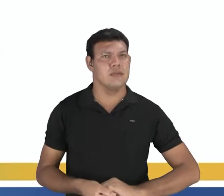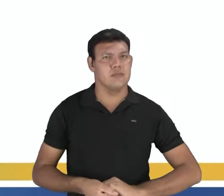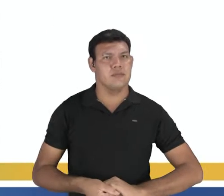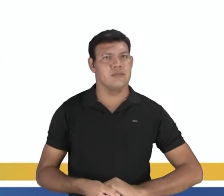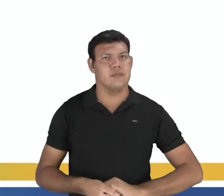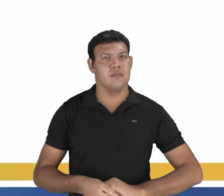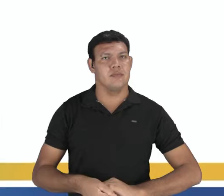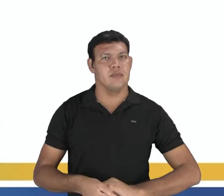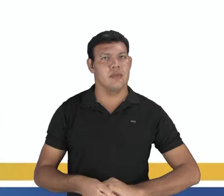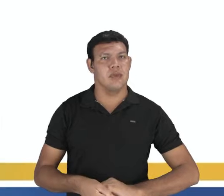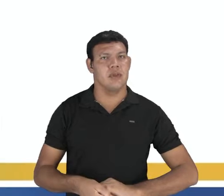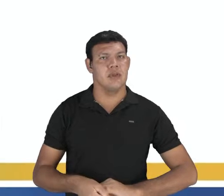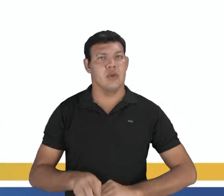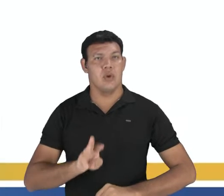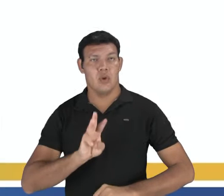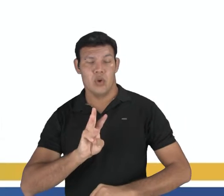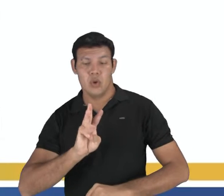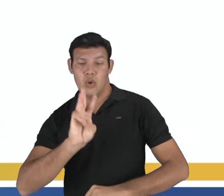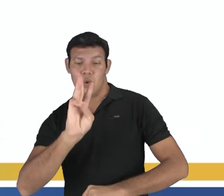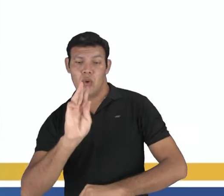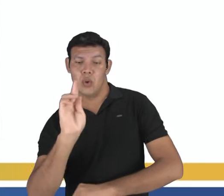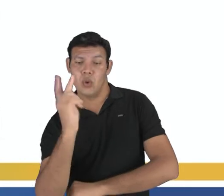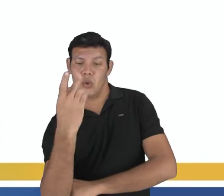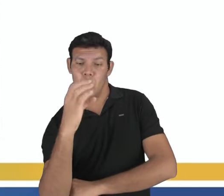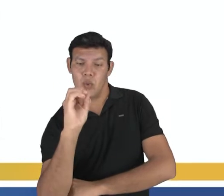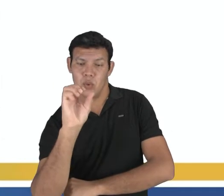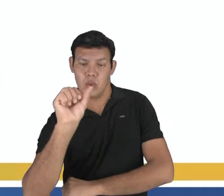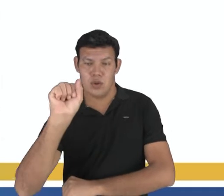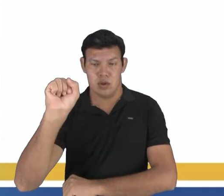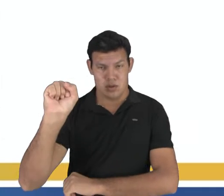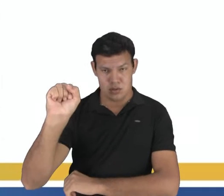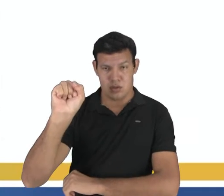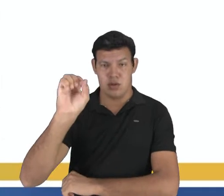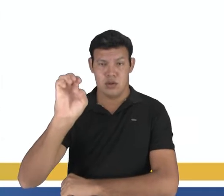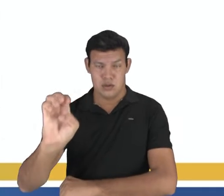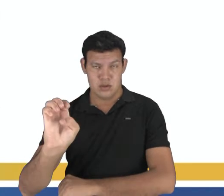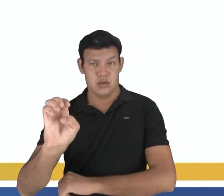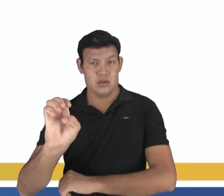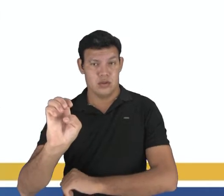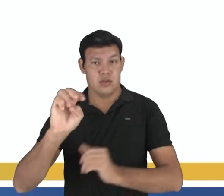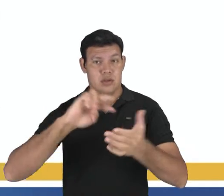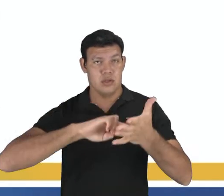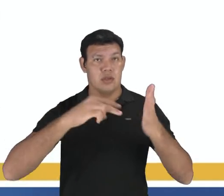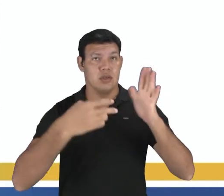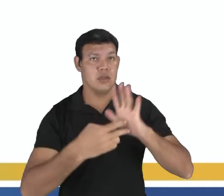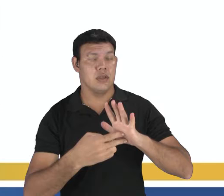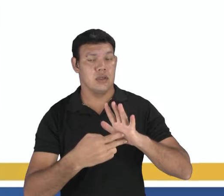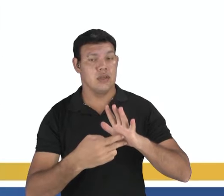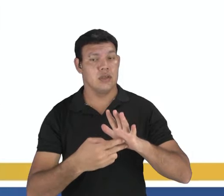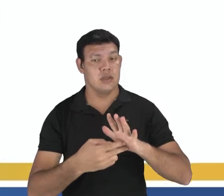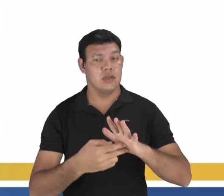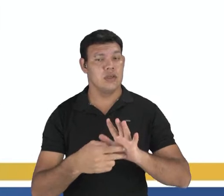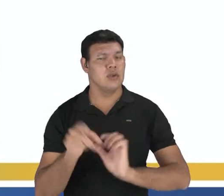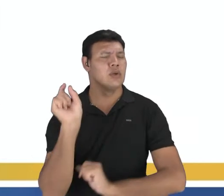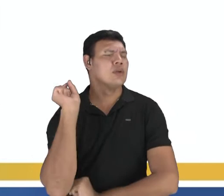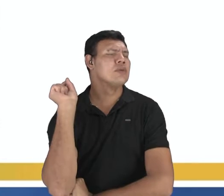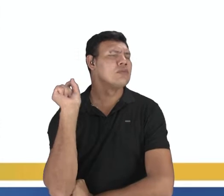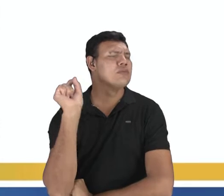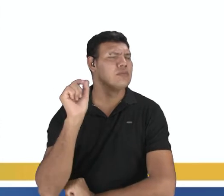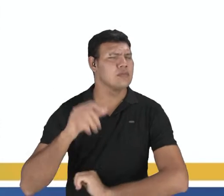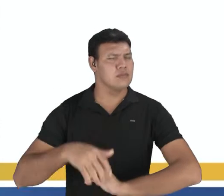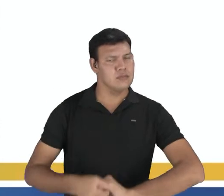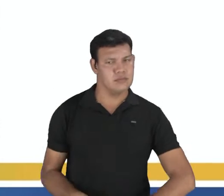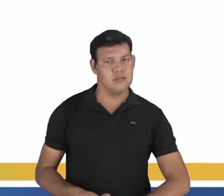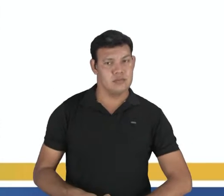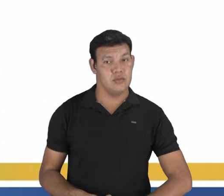que significa de quem esse Hulk ele é usado quando na frase tiver um